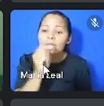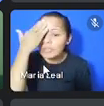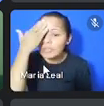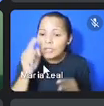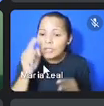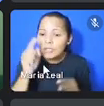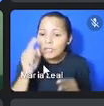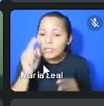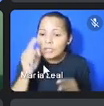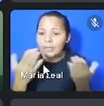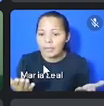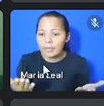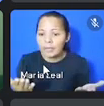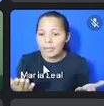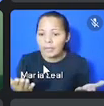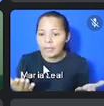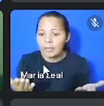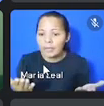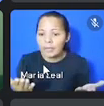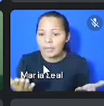Esse 1